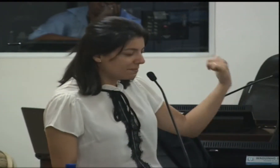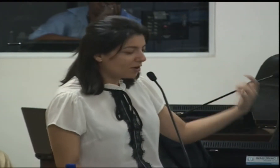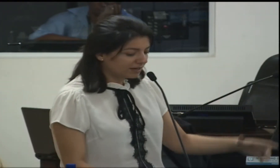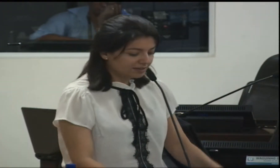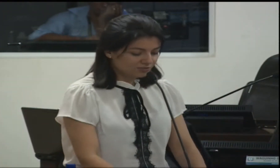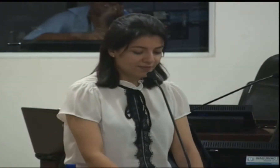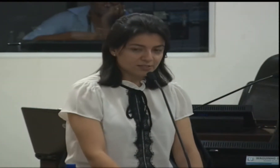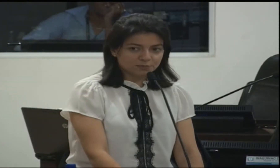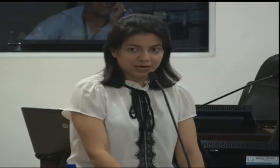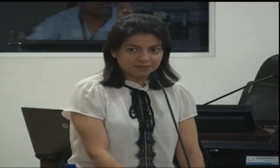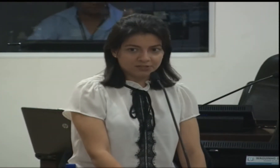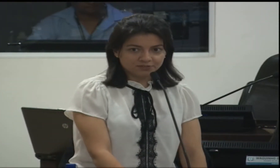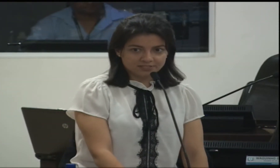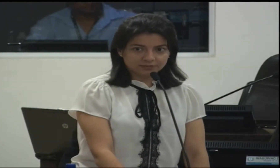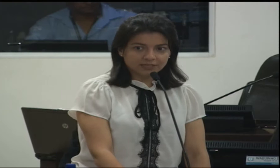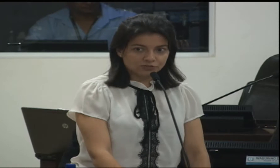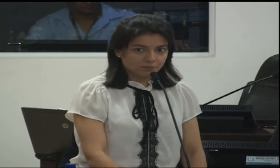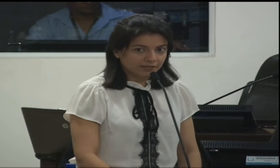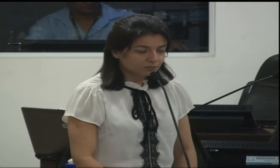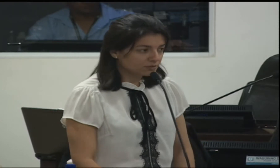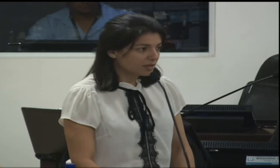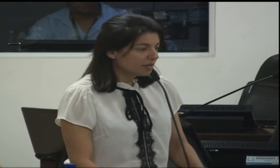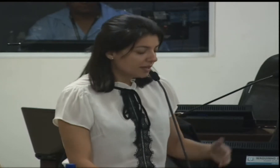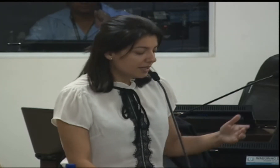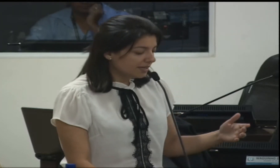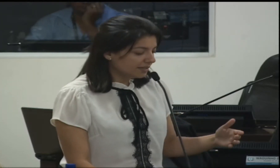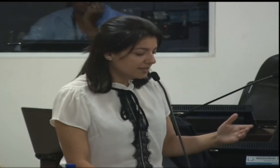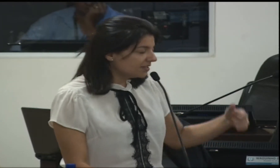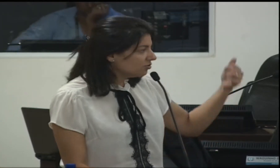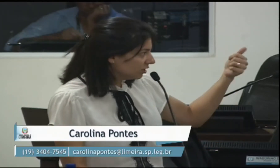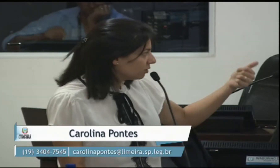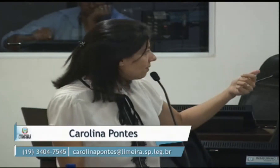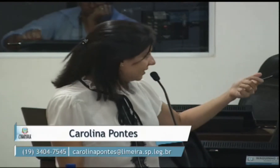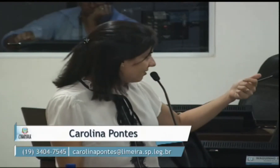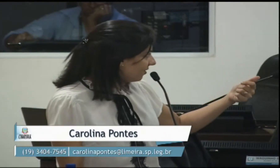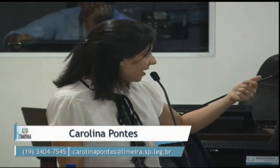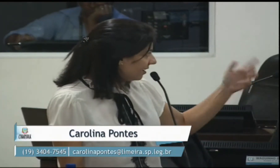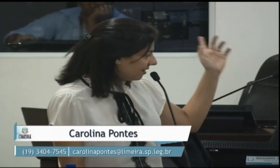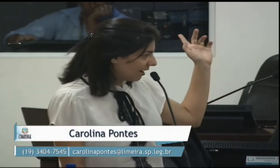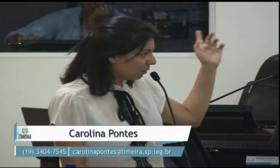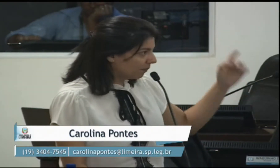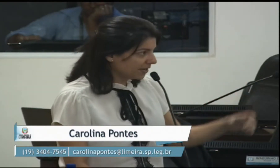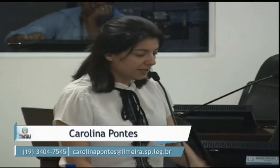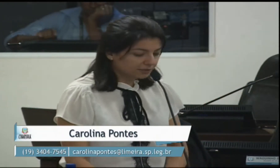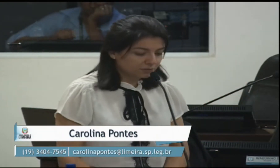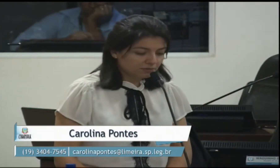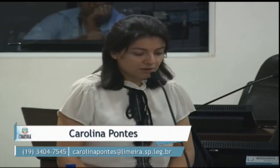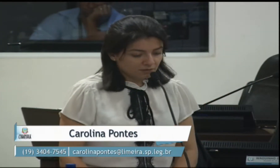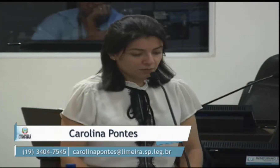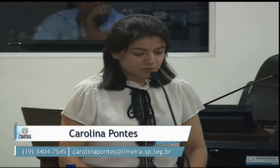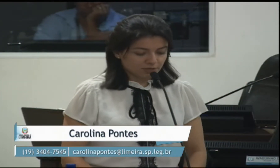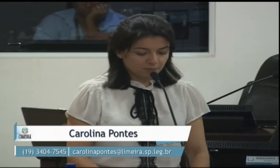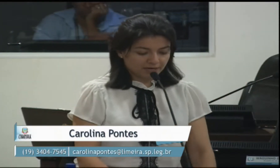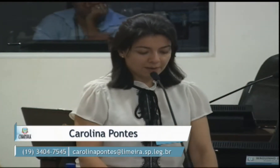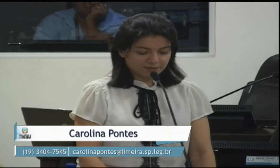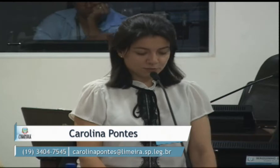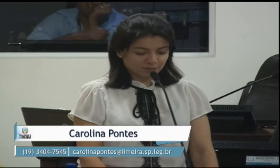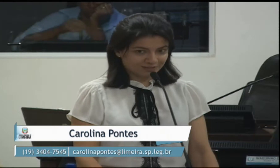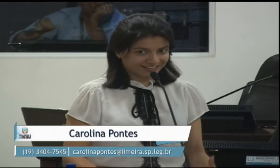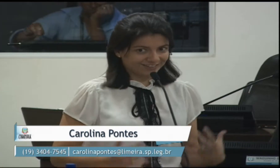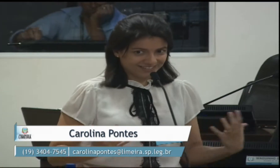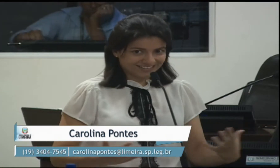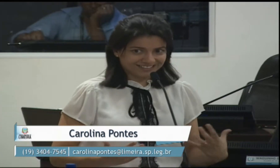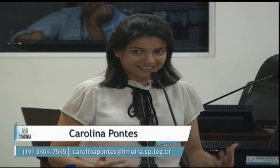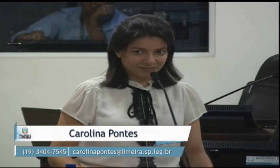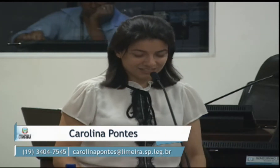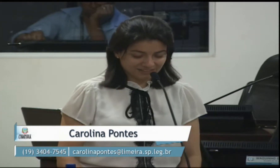discussão, embora estivesse no meu gabinete fazendo atendimentos. E, nesse sentido, com a TV acompanhando, consegui pegar mais ou menos